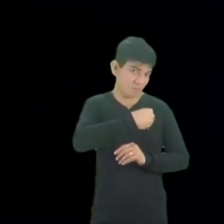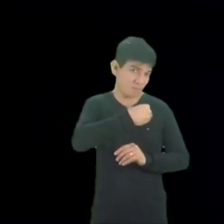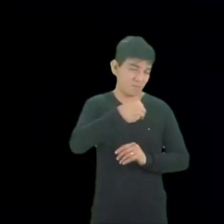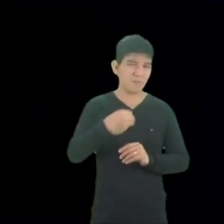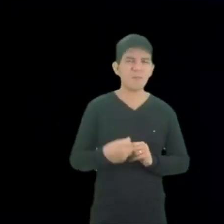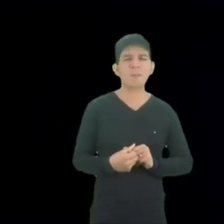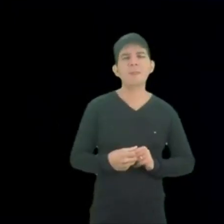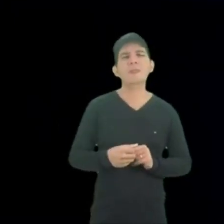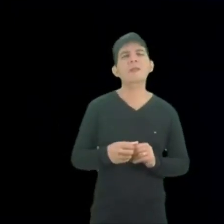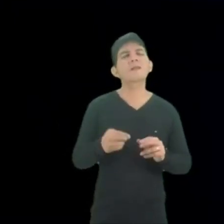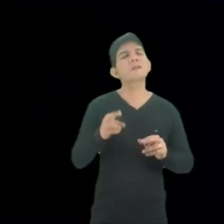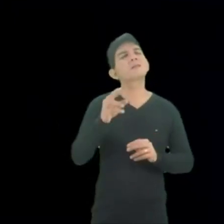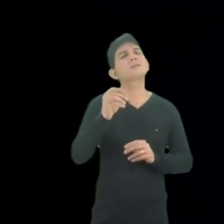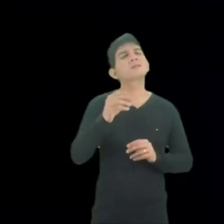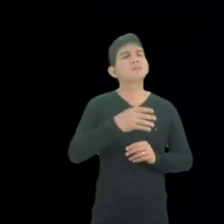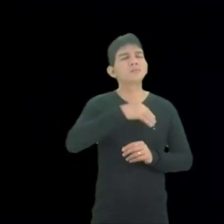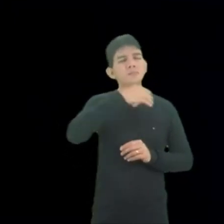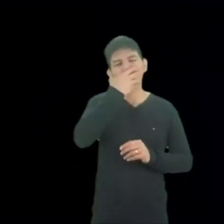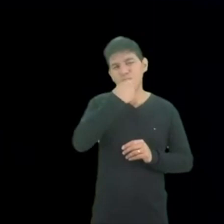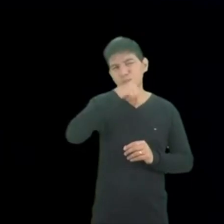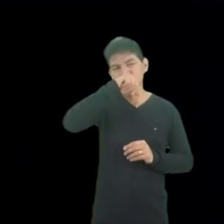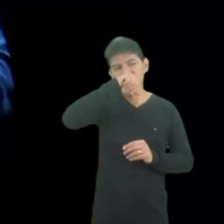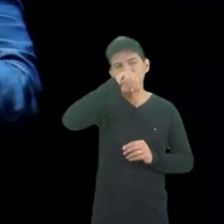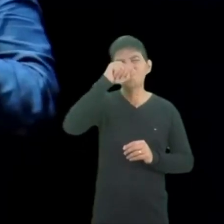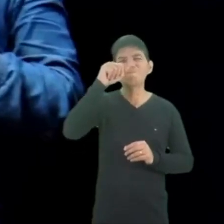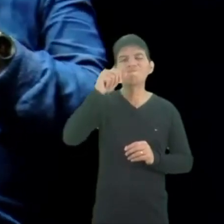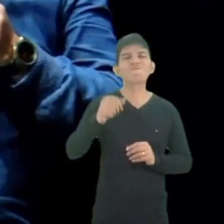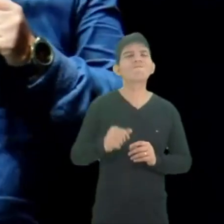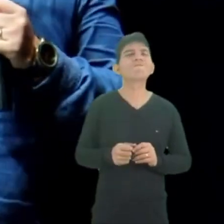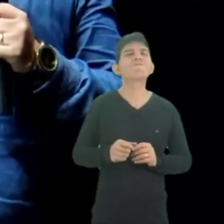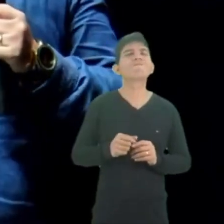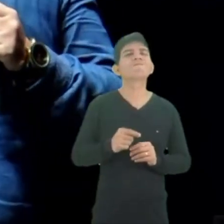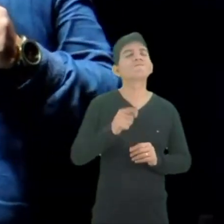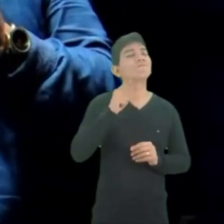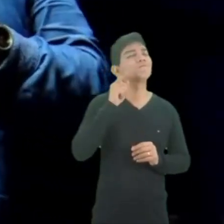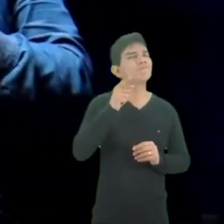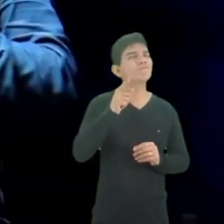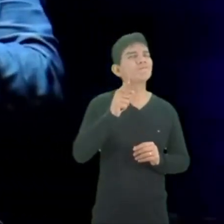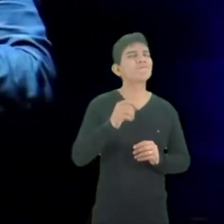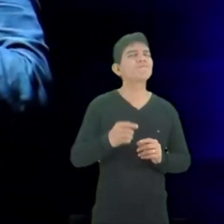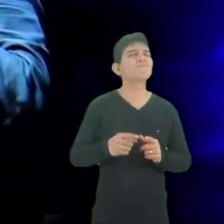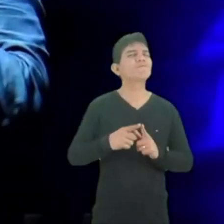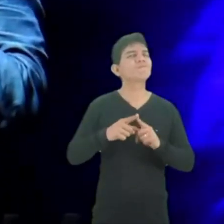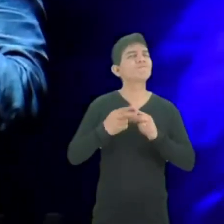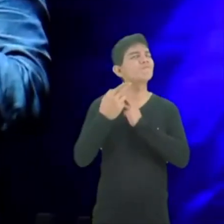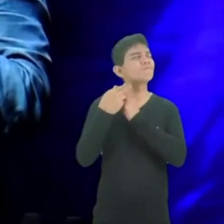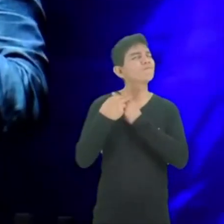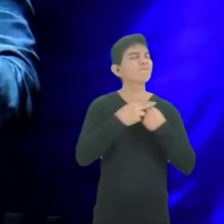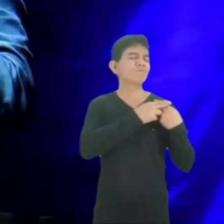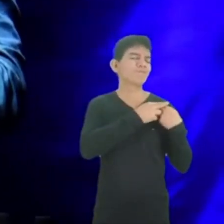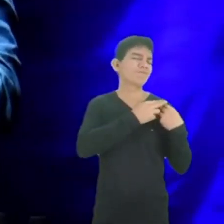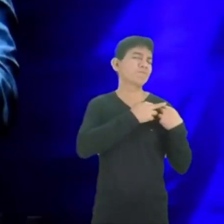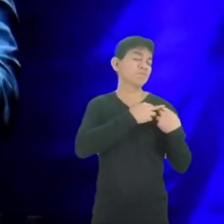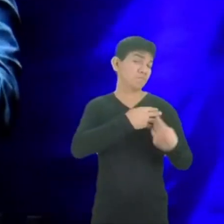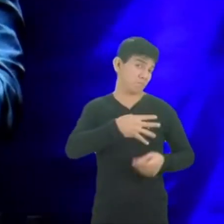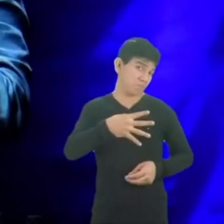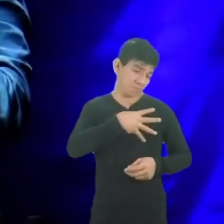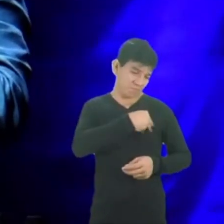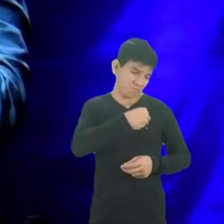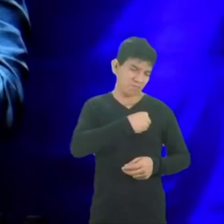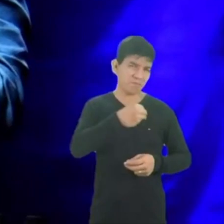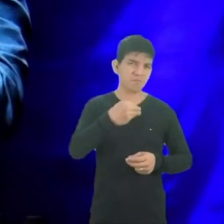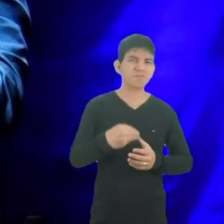Meus irmãos, os pais, eles são os responsáveis pelos filhos.